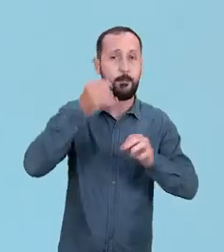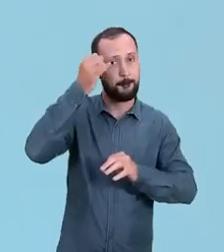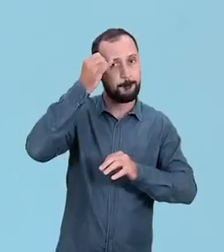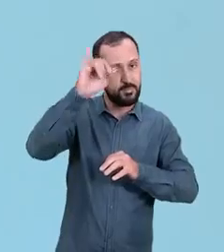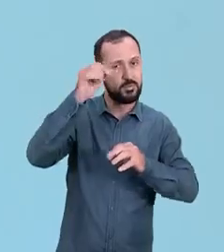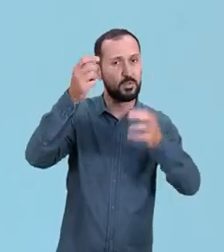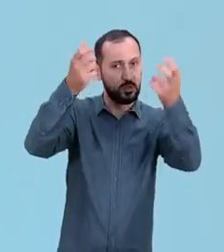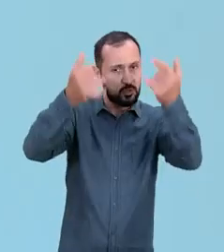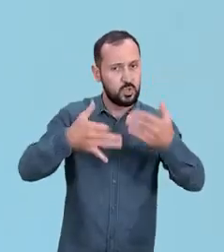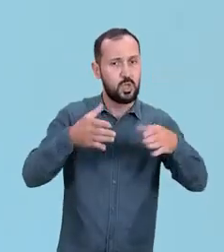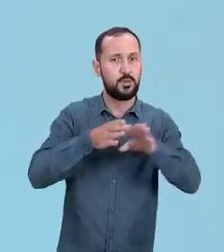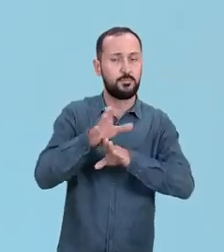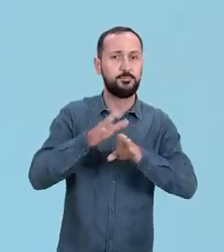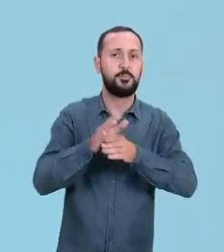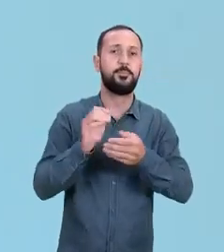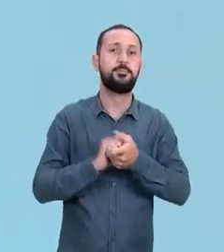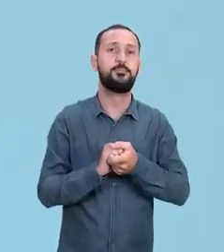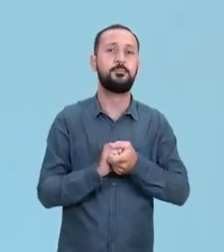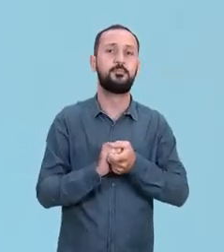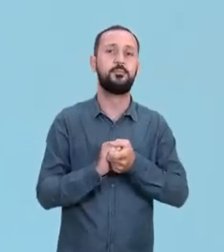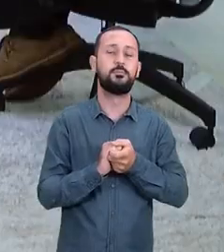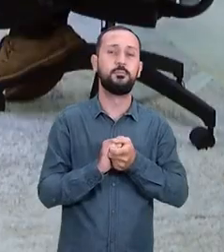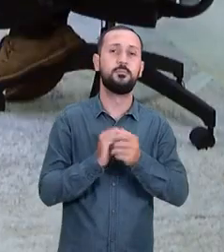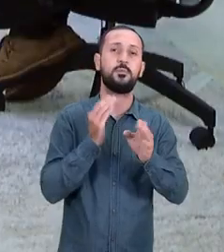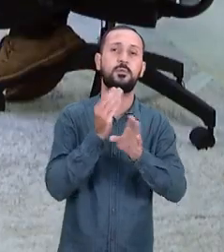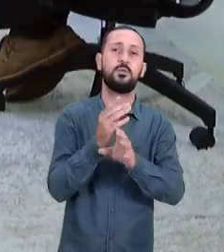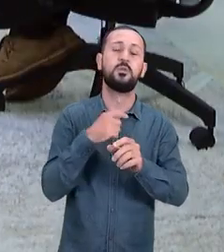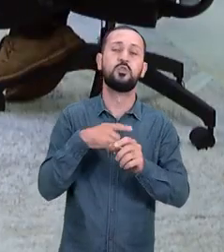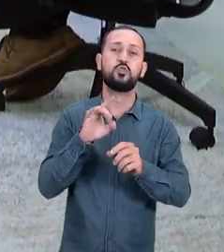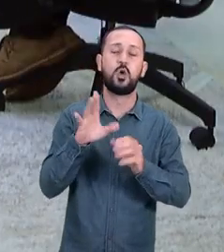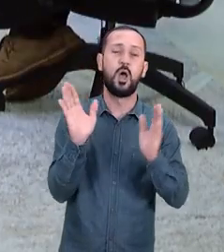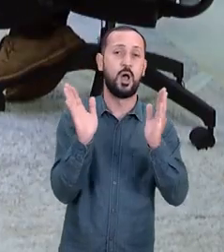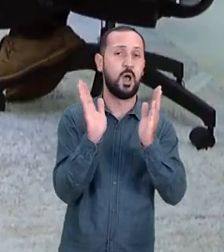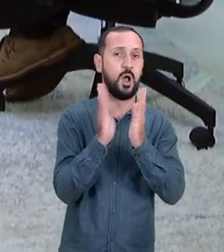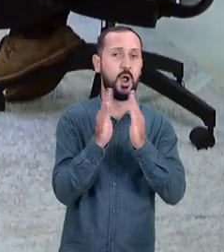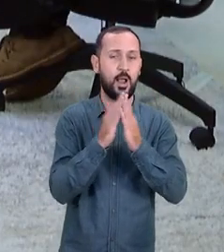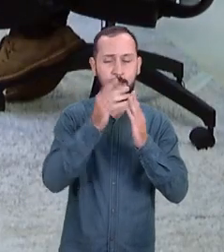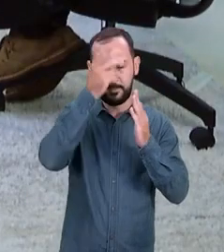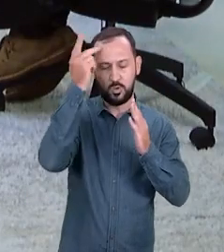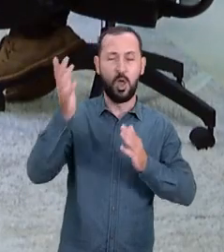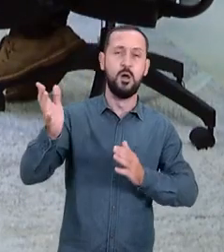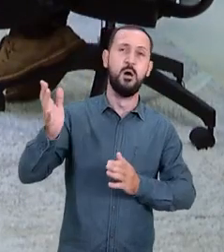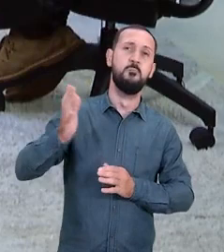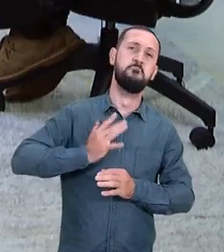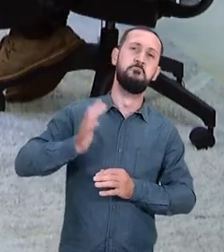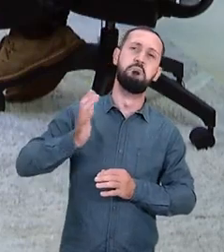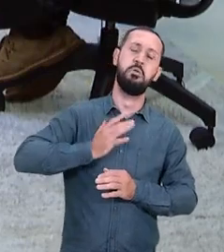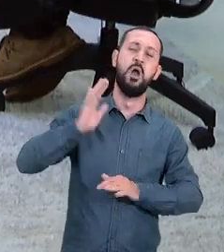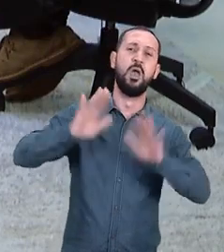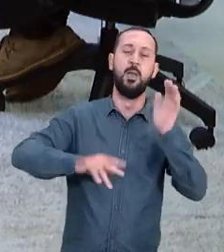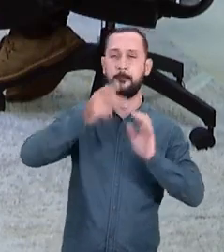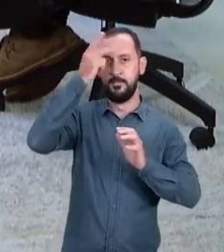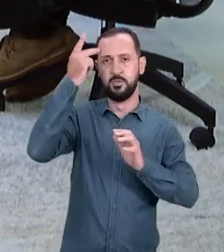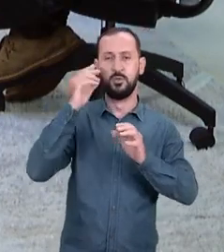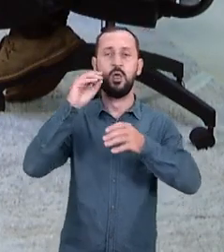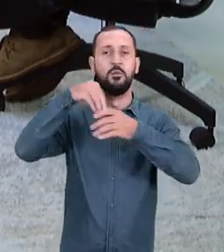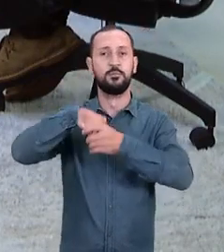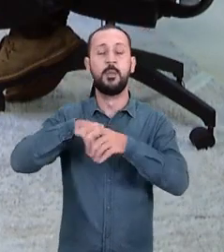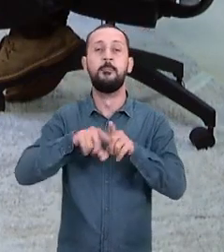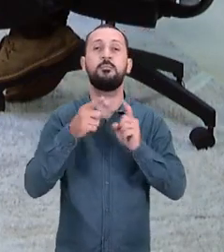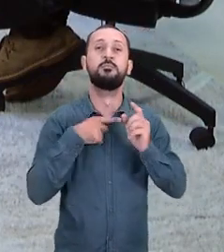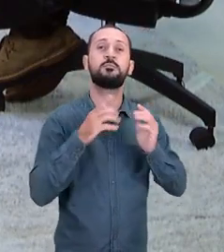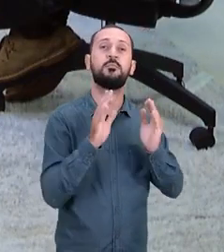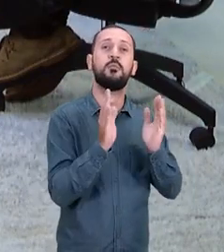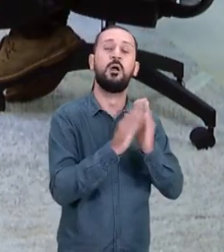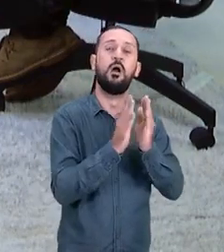da prevenção, que a gente acabou de comentar aqui, né? Que não é só ação, não são as casas só dos milionários, que às vezes as pessoas estão dentro, mas